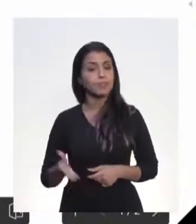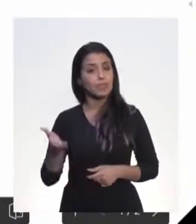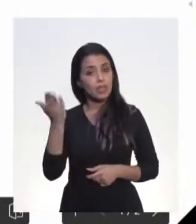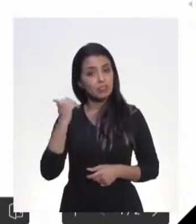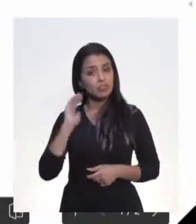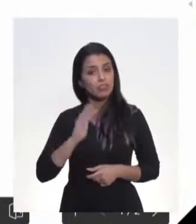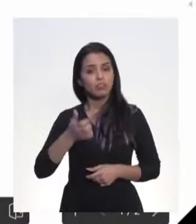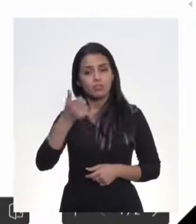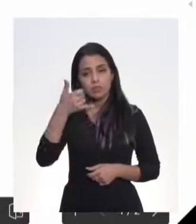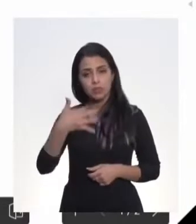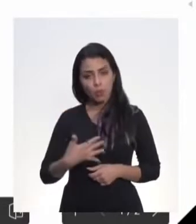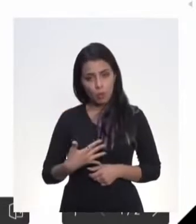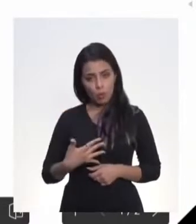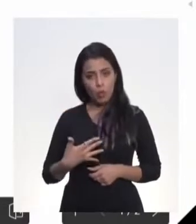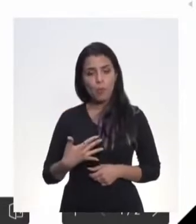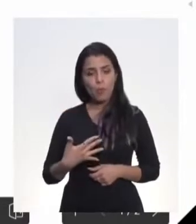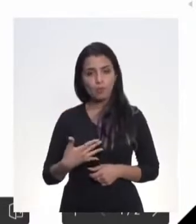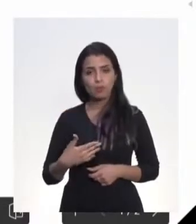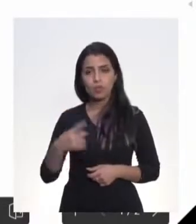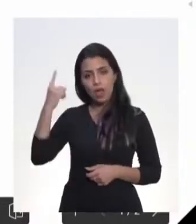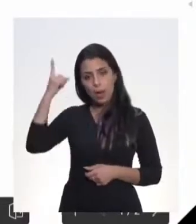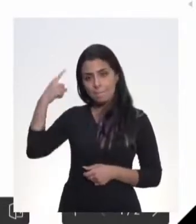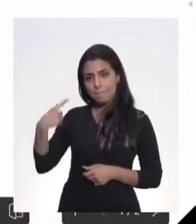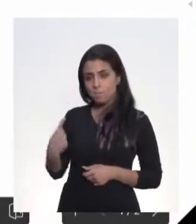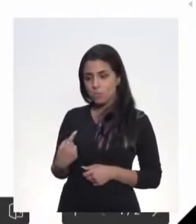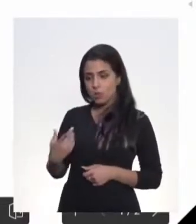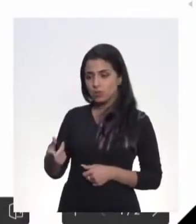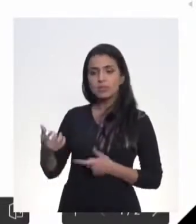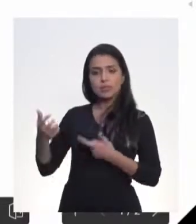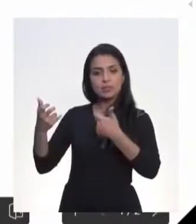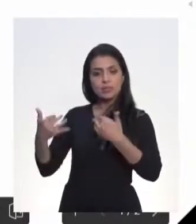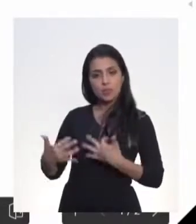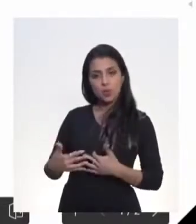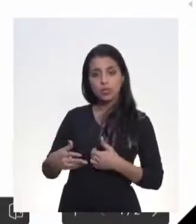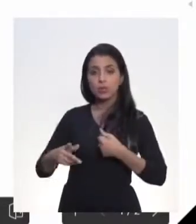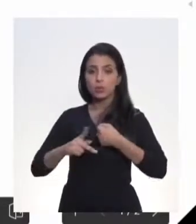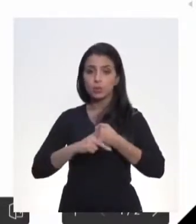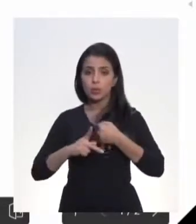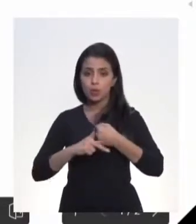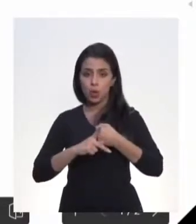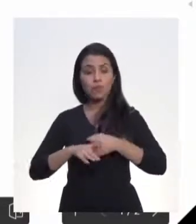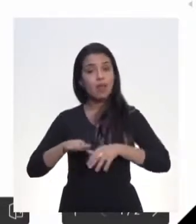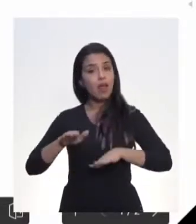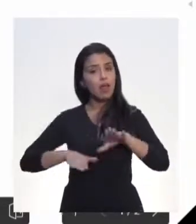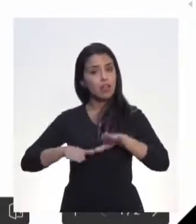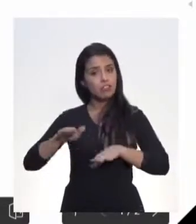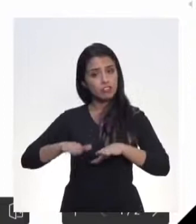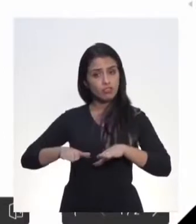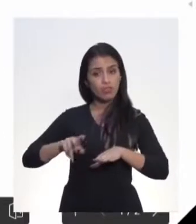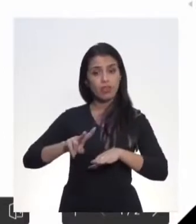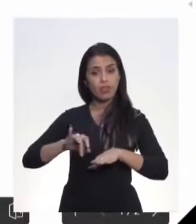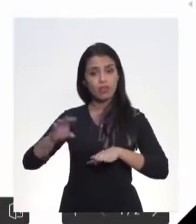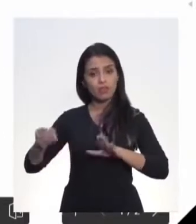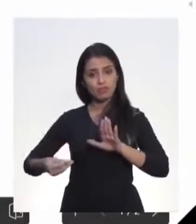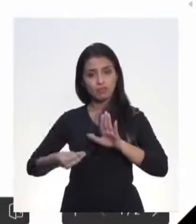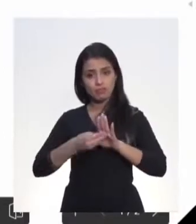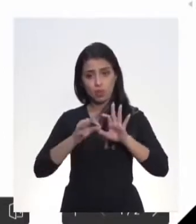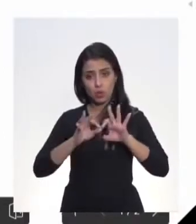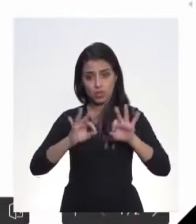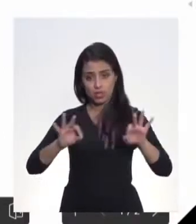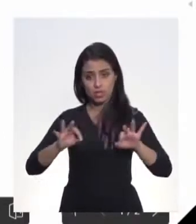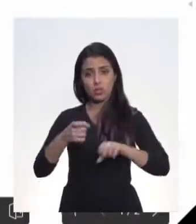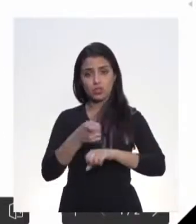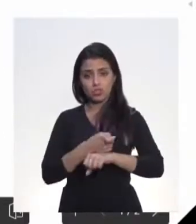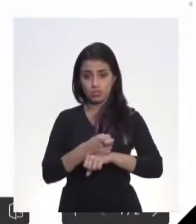a Mônica colocou, que são os pronomes relativos aí que vão introduzir as orações adjetivas,